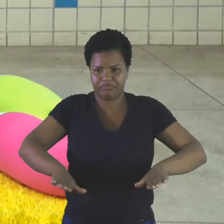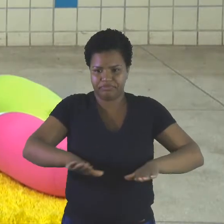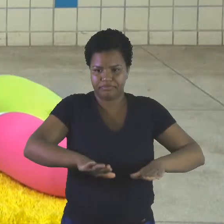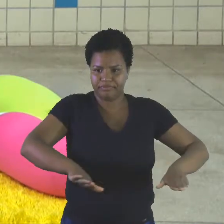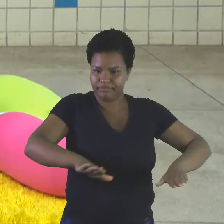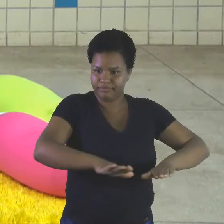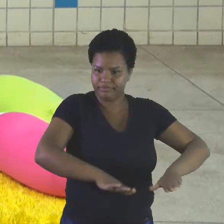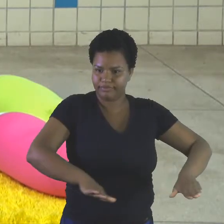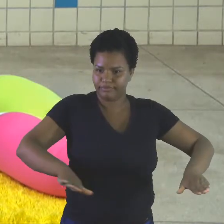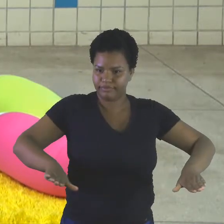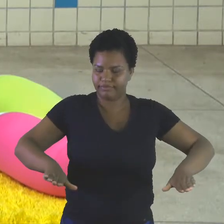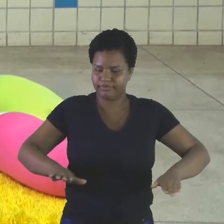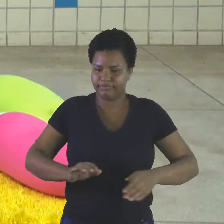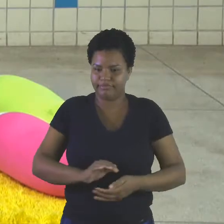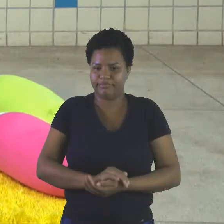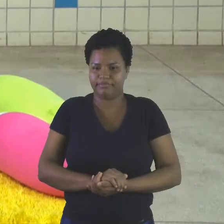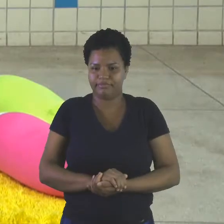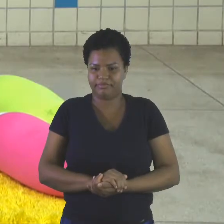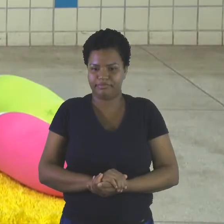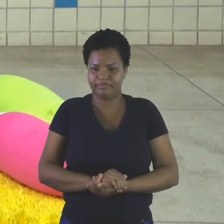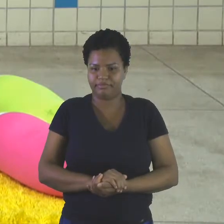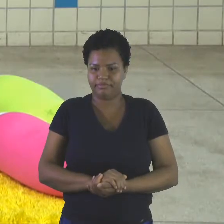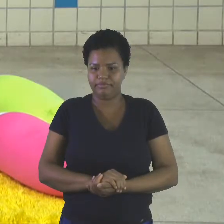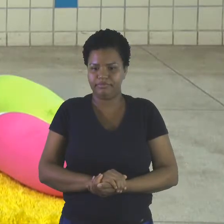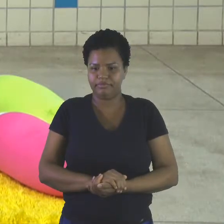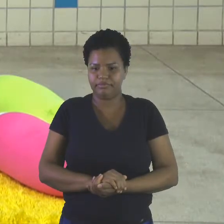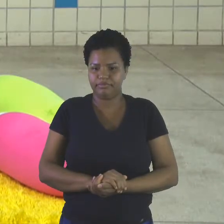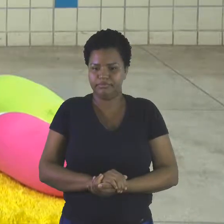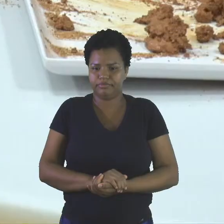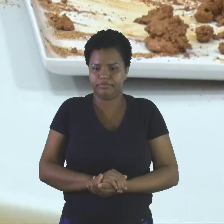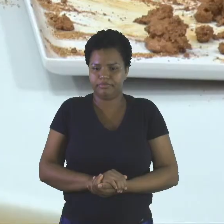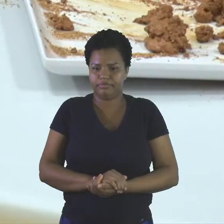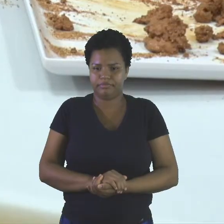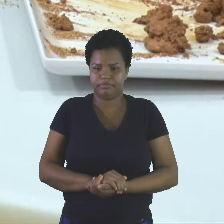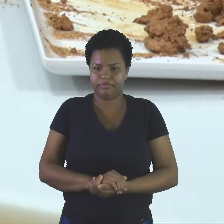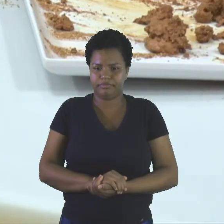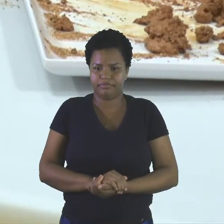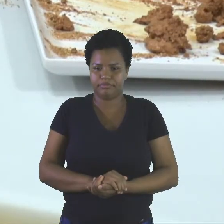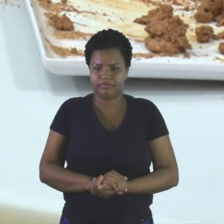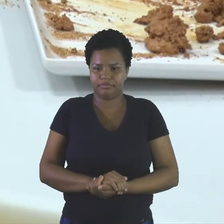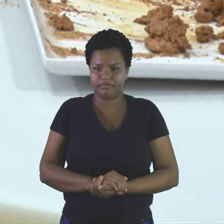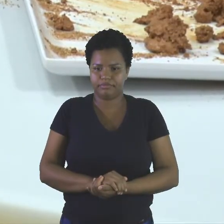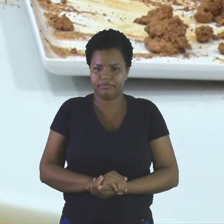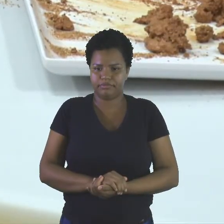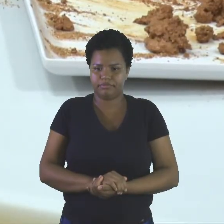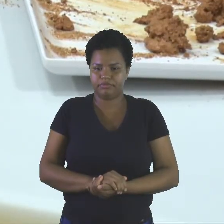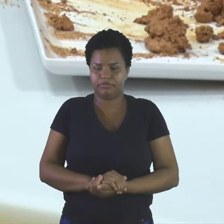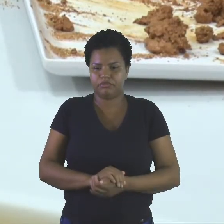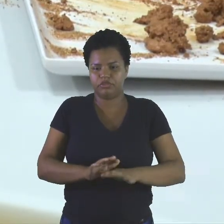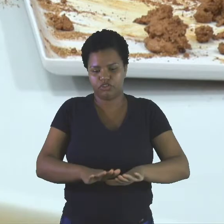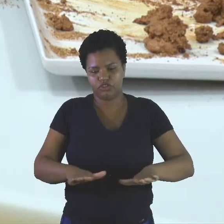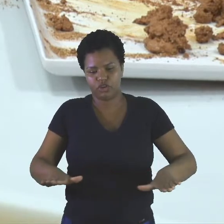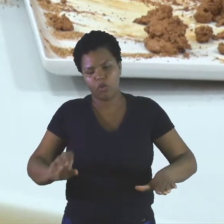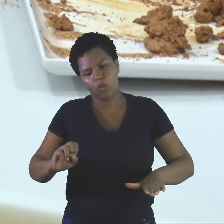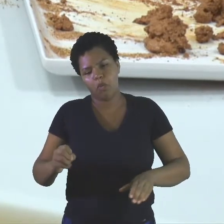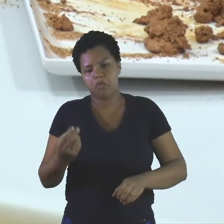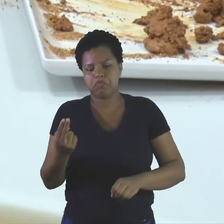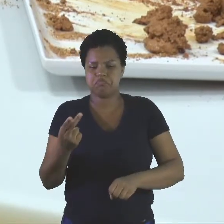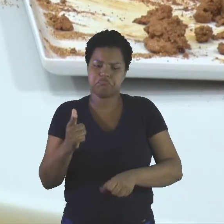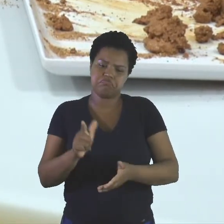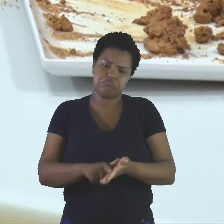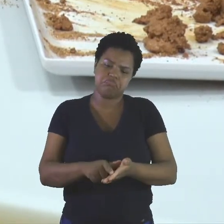e essa terra e na superfície no chão no papelão